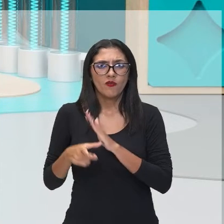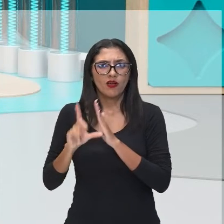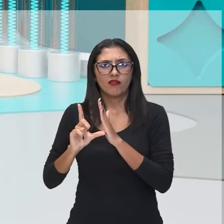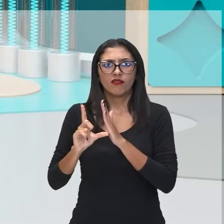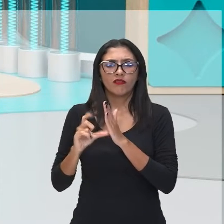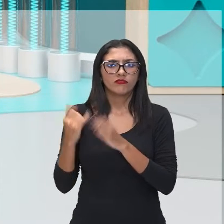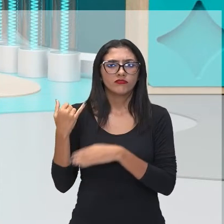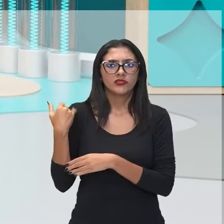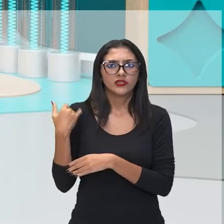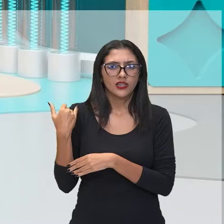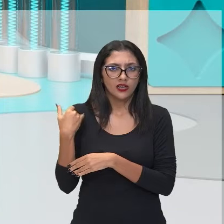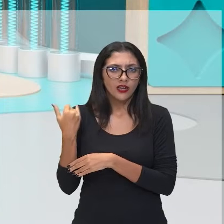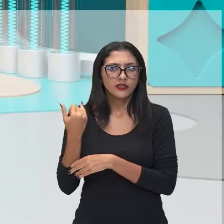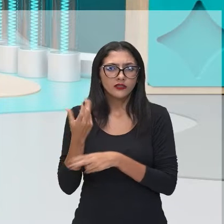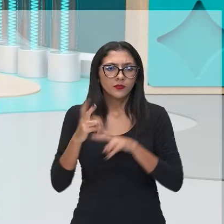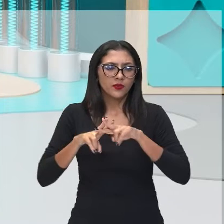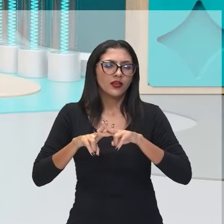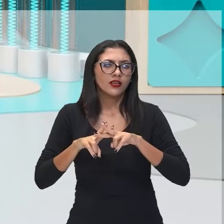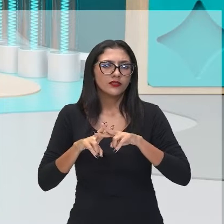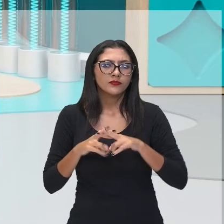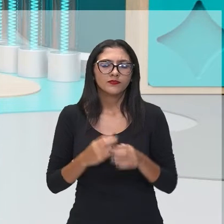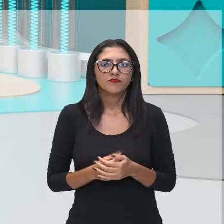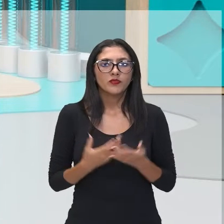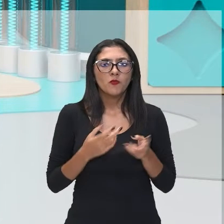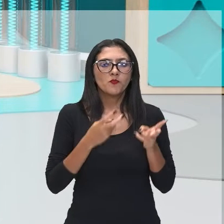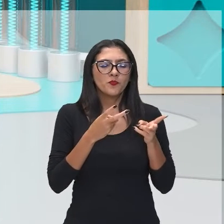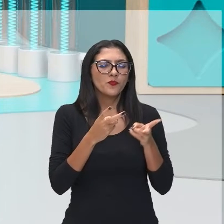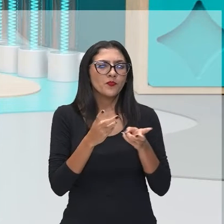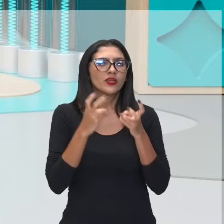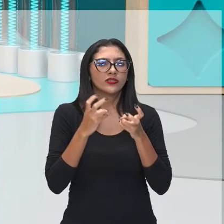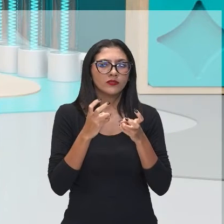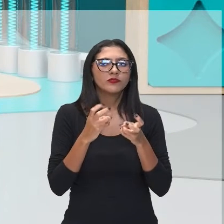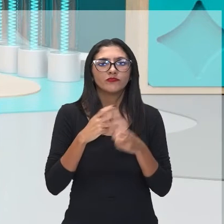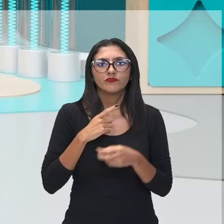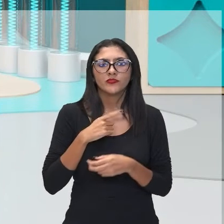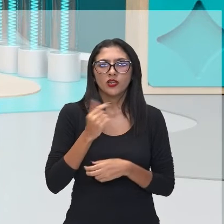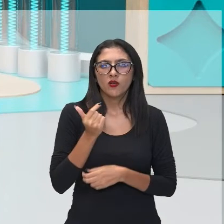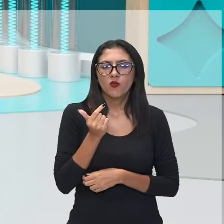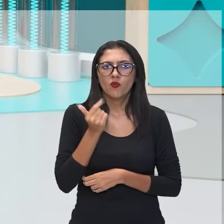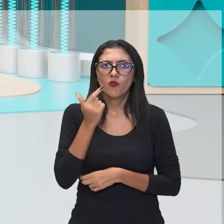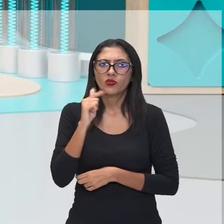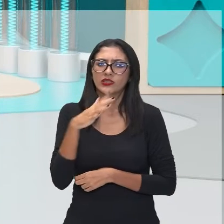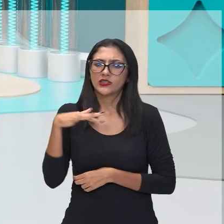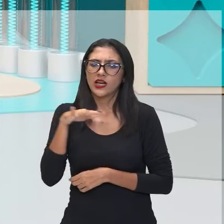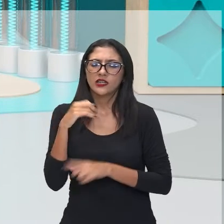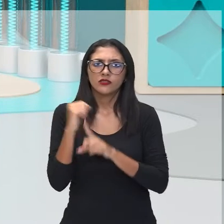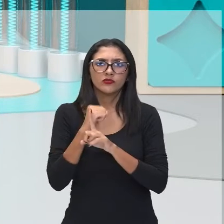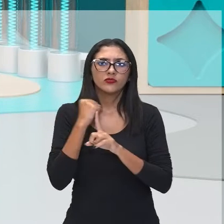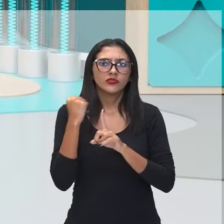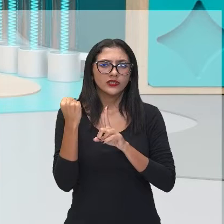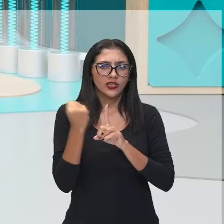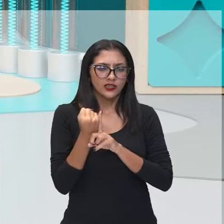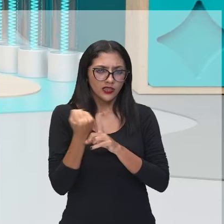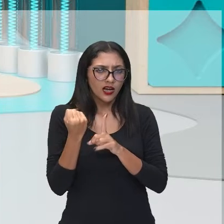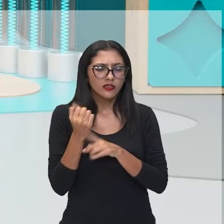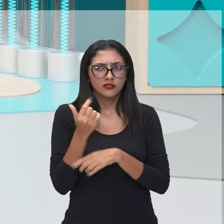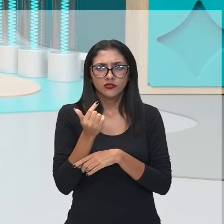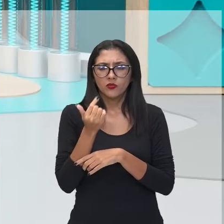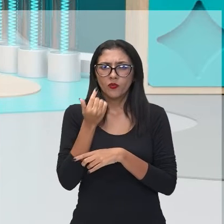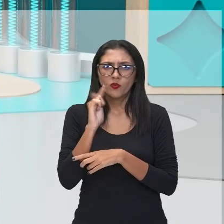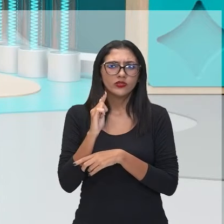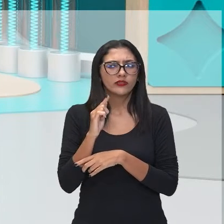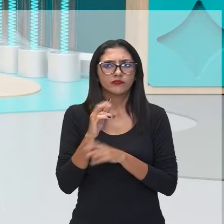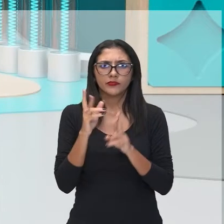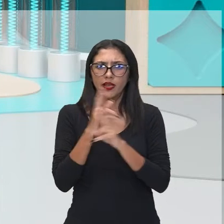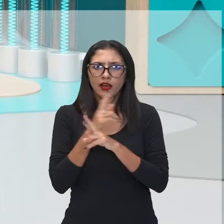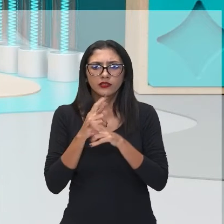como até a privação da liberdade. Percebo que outros segmentos da sociedade, outros segmentos